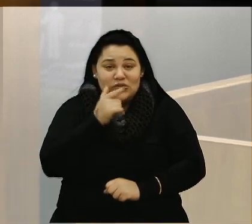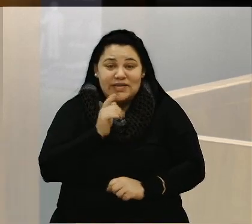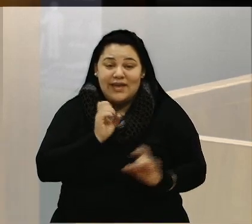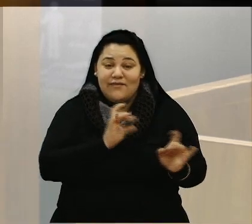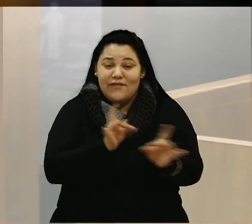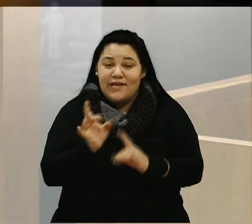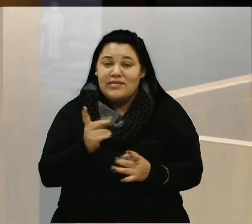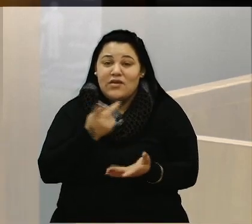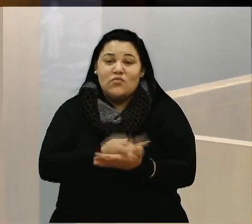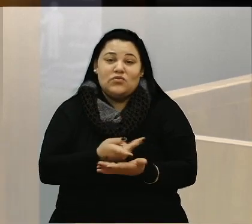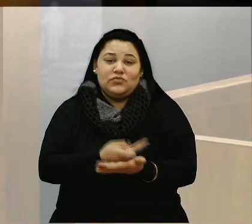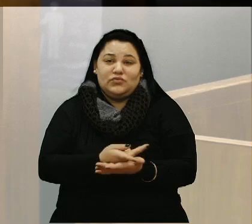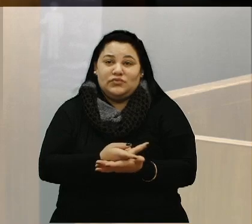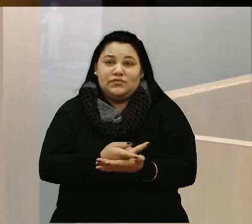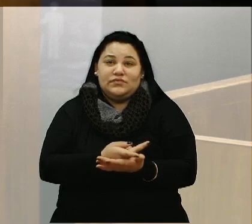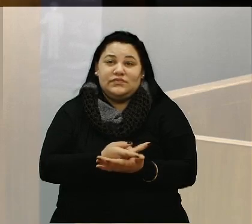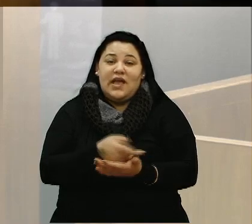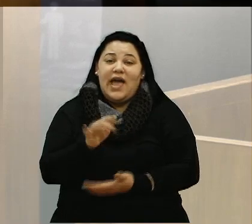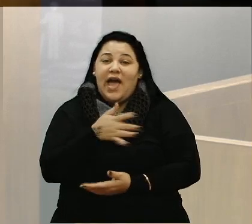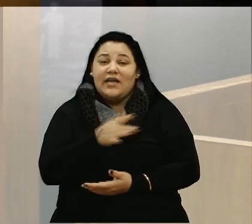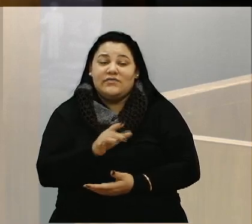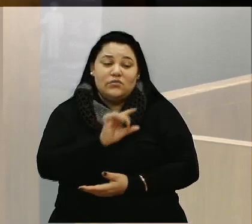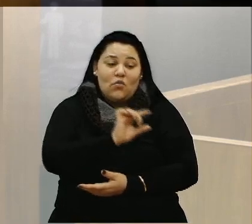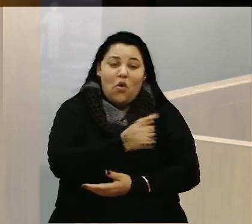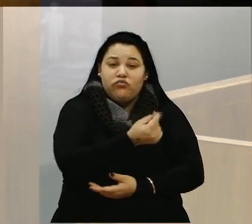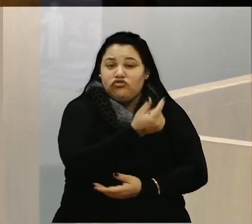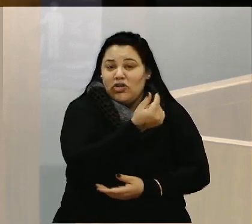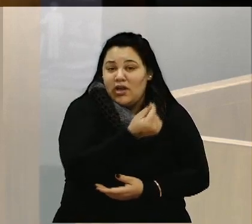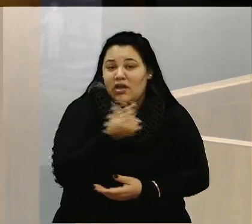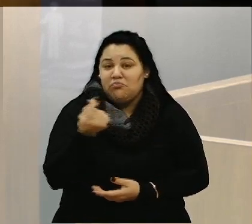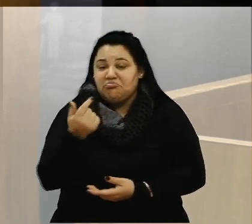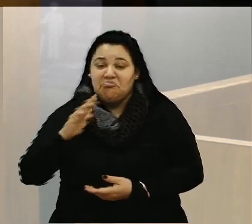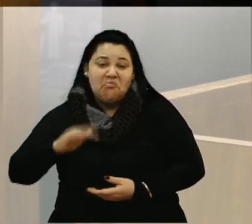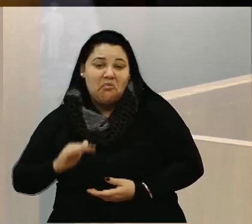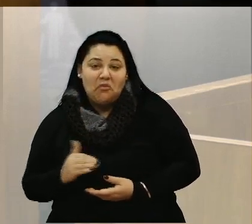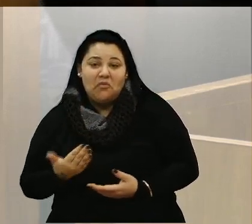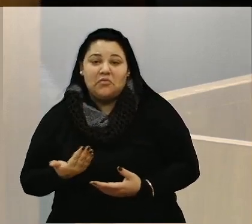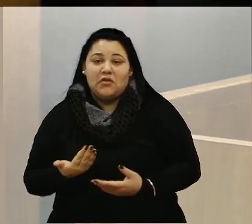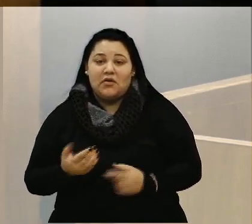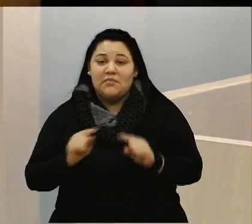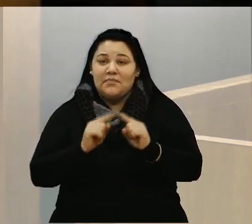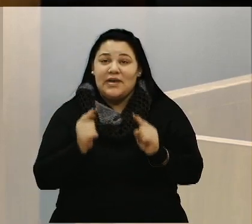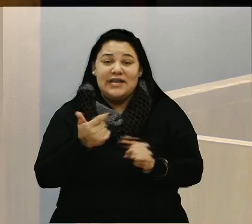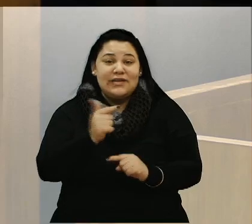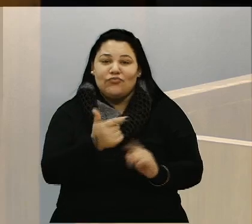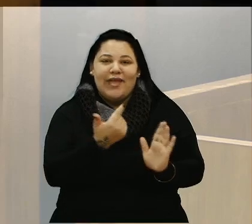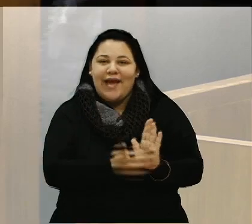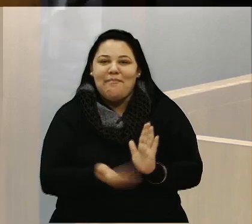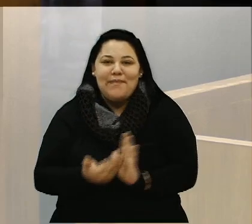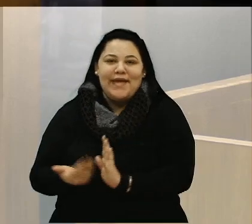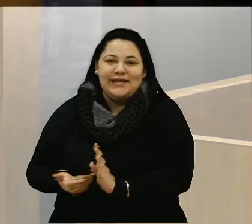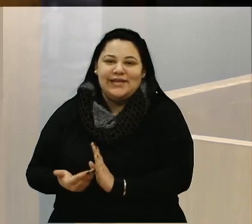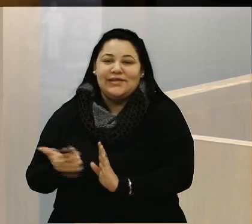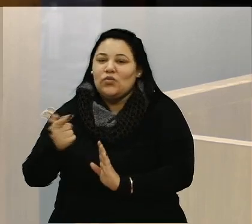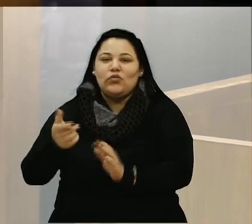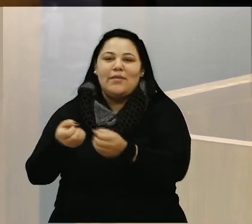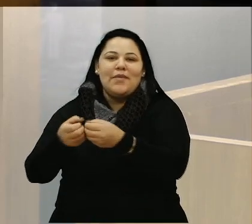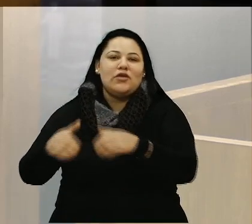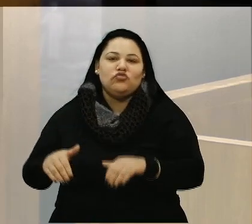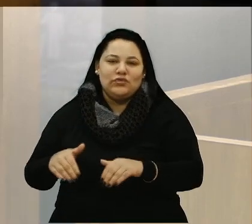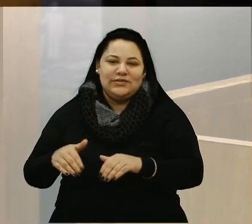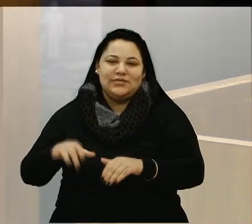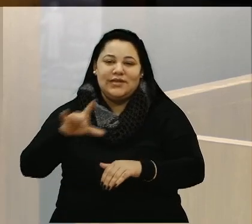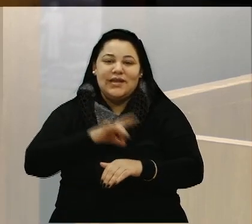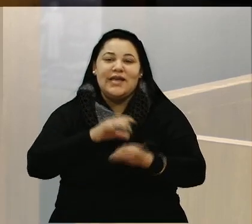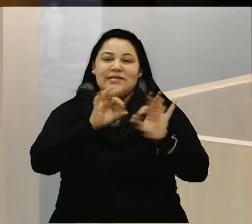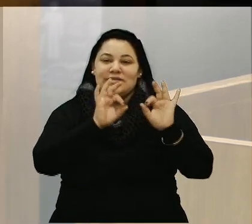dele. Às vezes por um pouco mais, às vezes por um pouco menos, mas ele não tem perda. Ele tem certeza